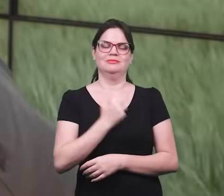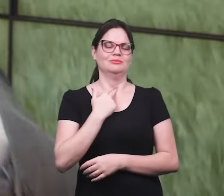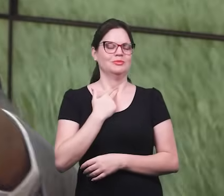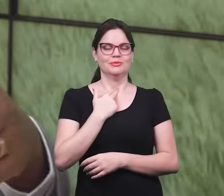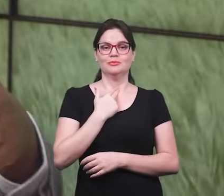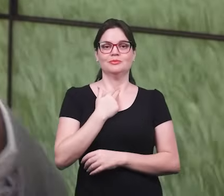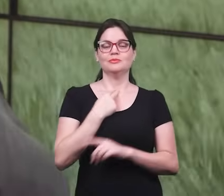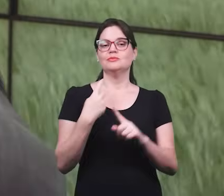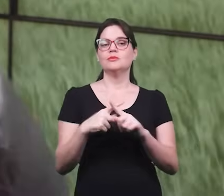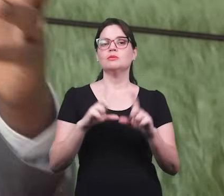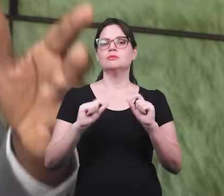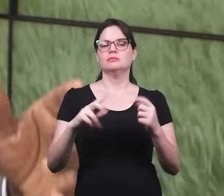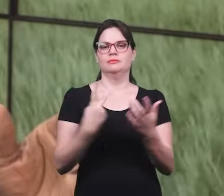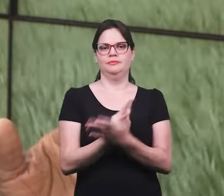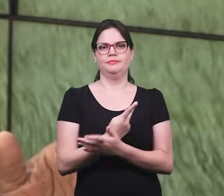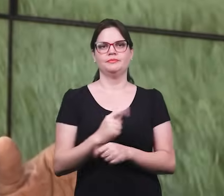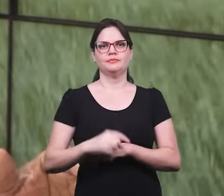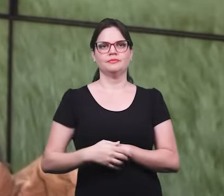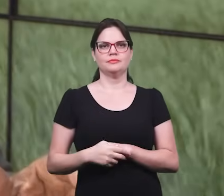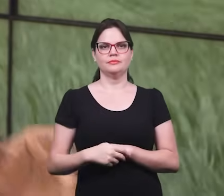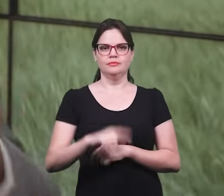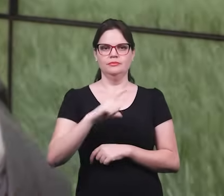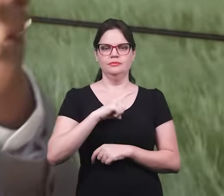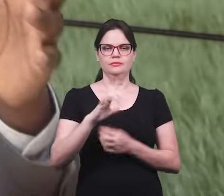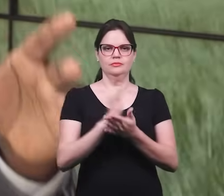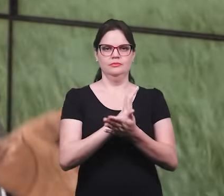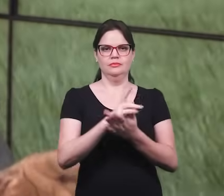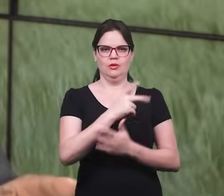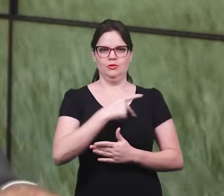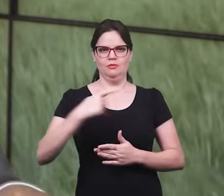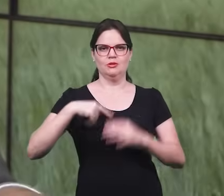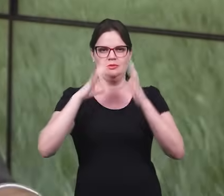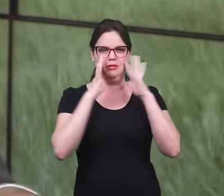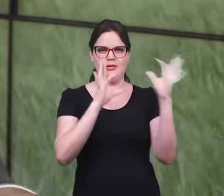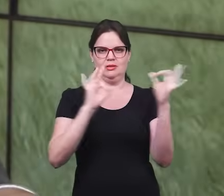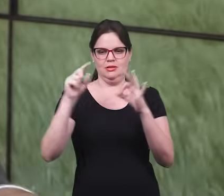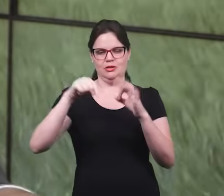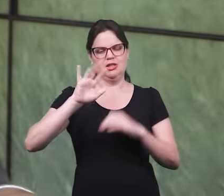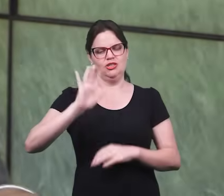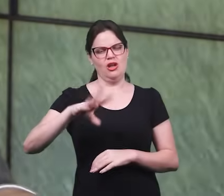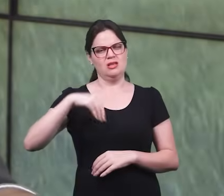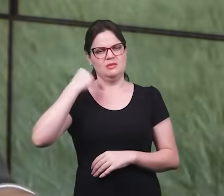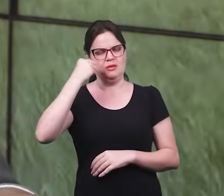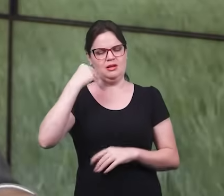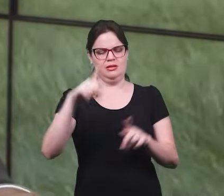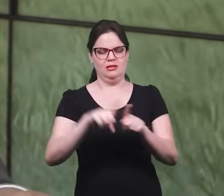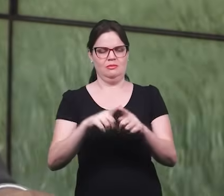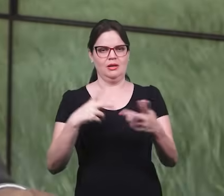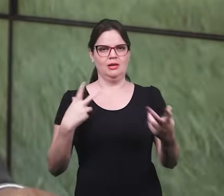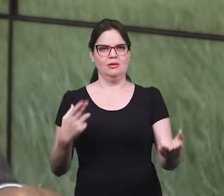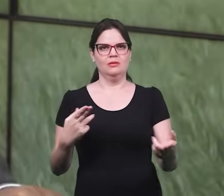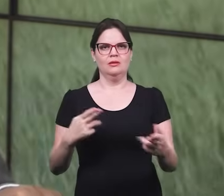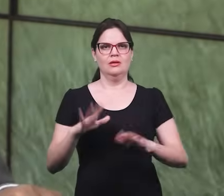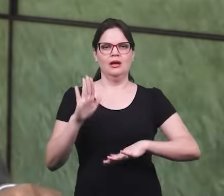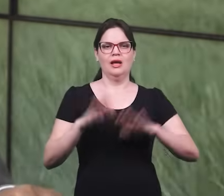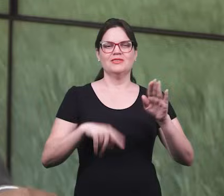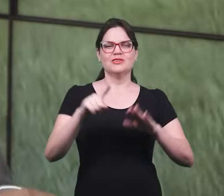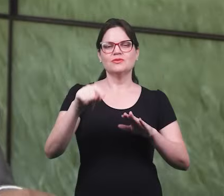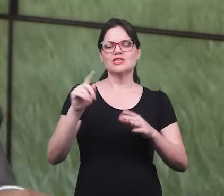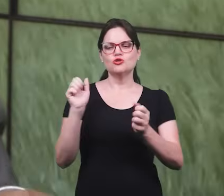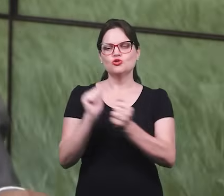certamente os pastores que nos acompanham aqui nós que estamos aqui né já vivenciamos você chora com uma